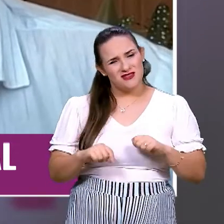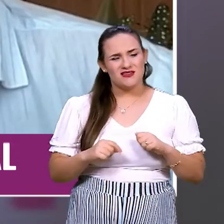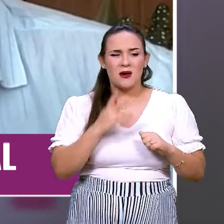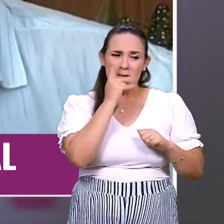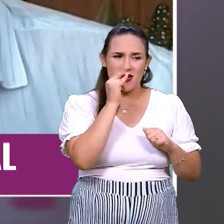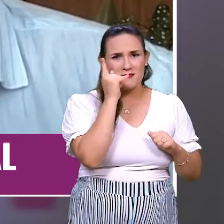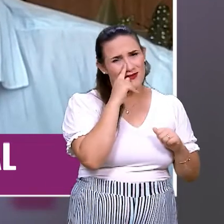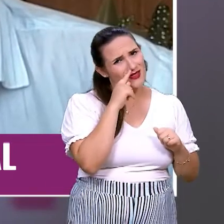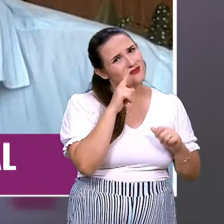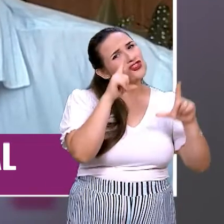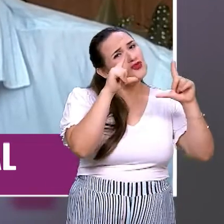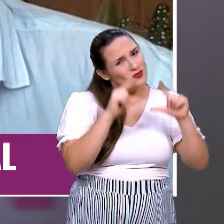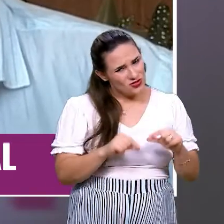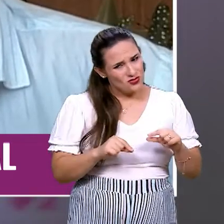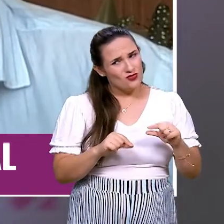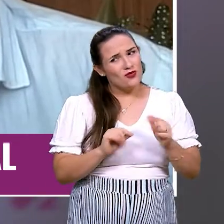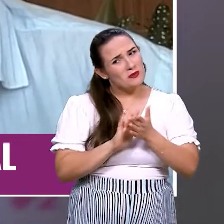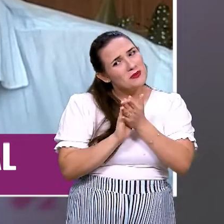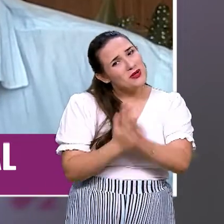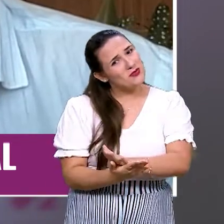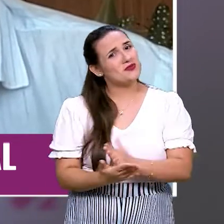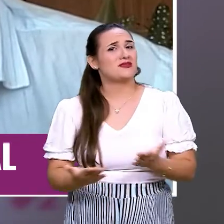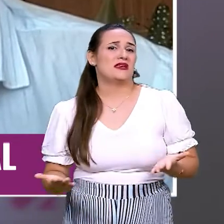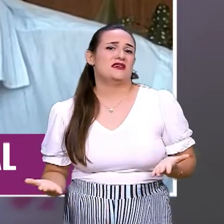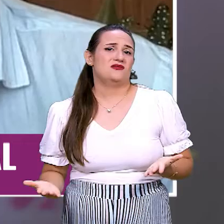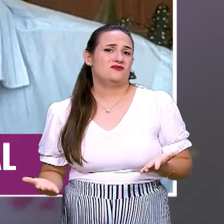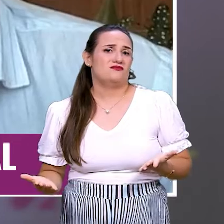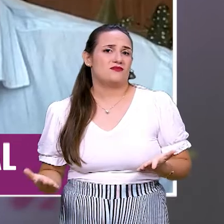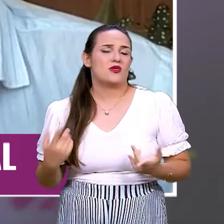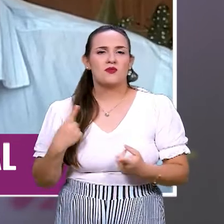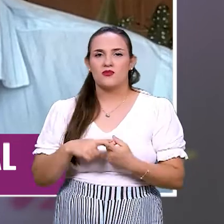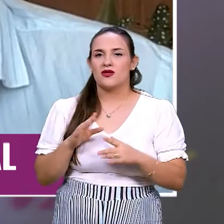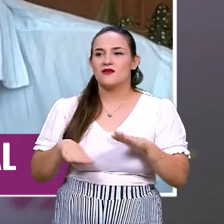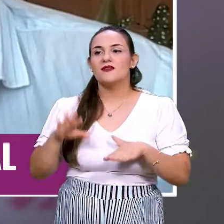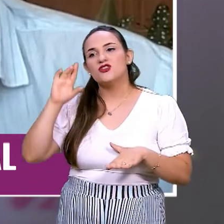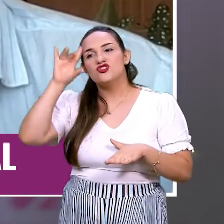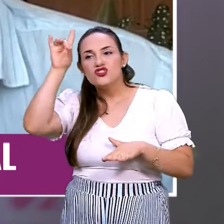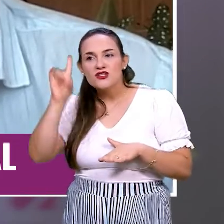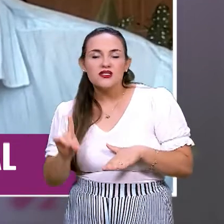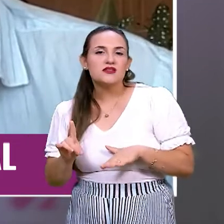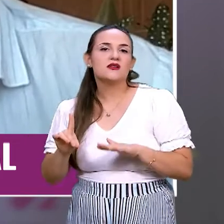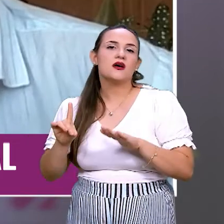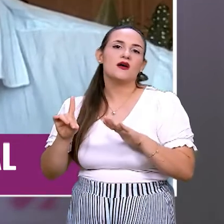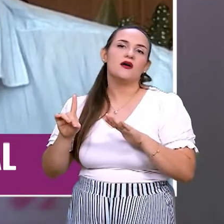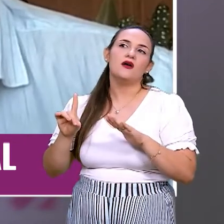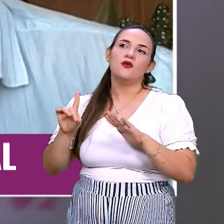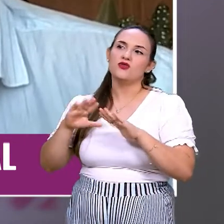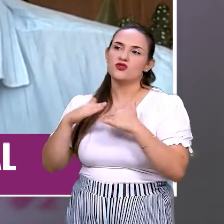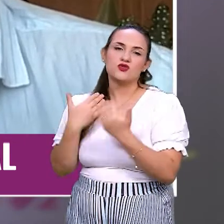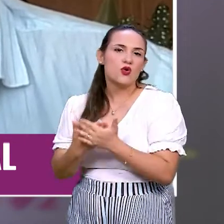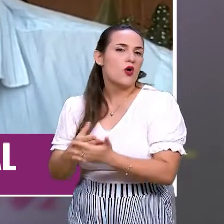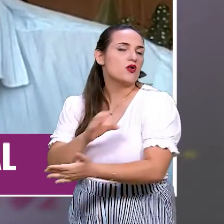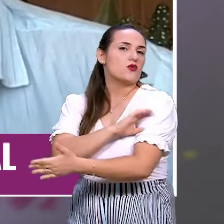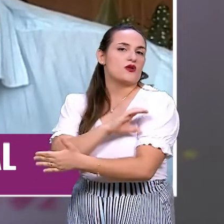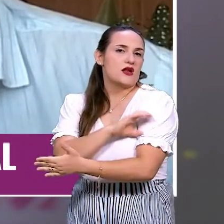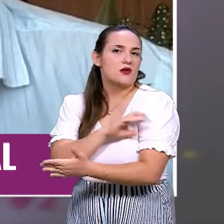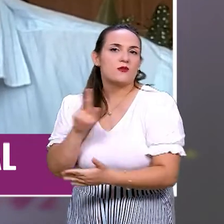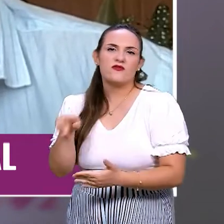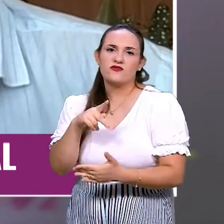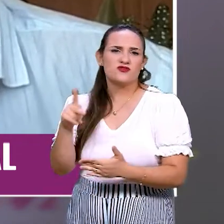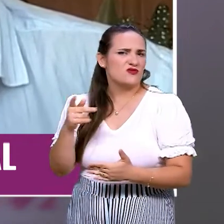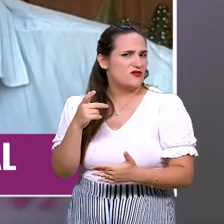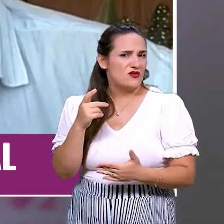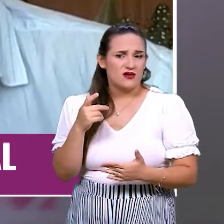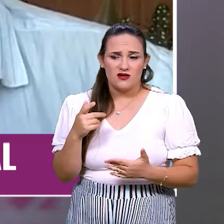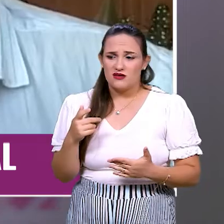menos de resistência dos pais, né? Porque eu vejo que muitas vezes o corpo docente da escola, a direção, eu gosto de ter esse contato, eu gosto